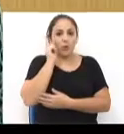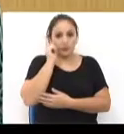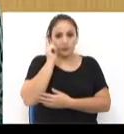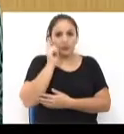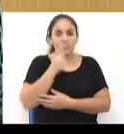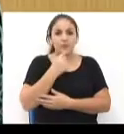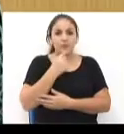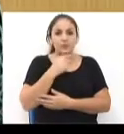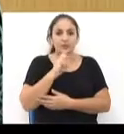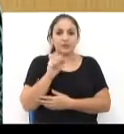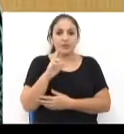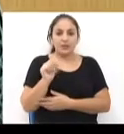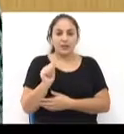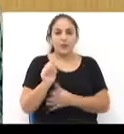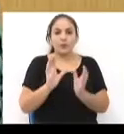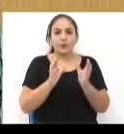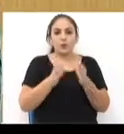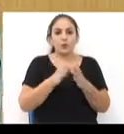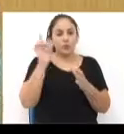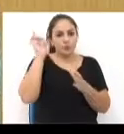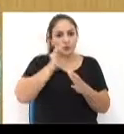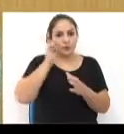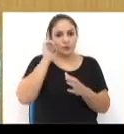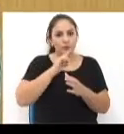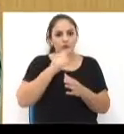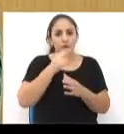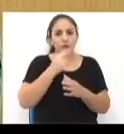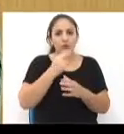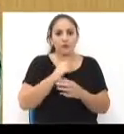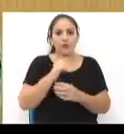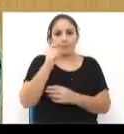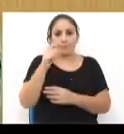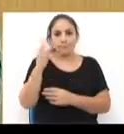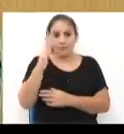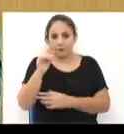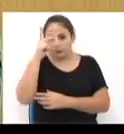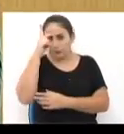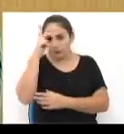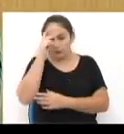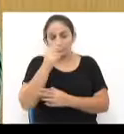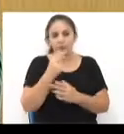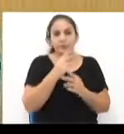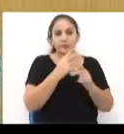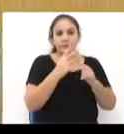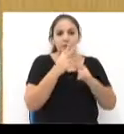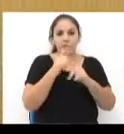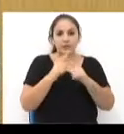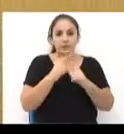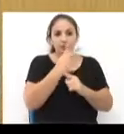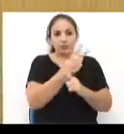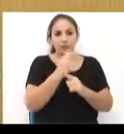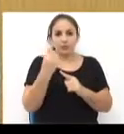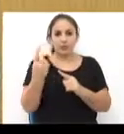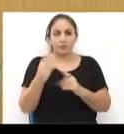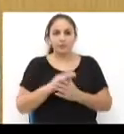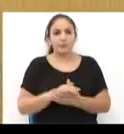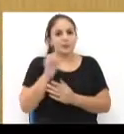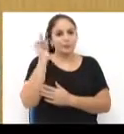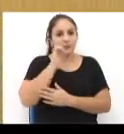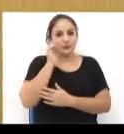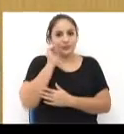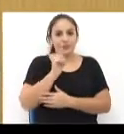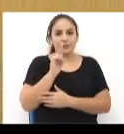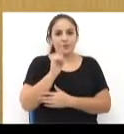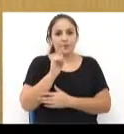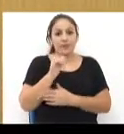Serra, a equipe venceu o Brasil de Pelotas por 2-1. Mas o resultado não foi suficiente para evitar o rebaixamento do tricolor